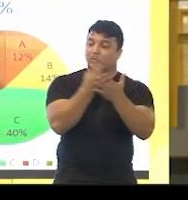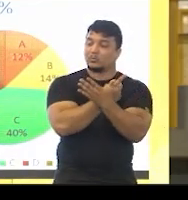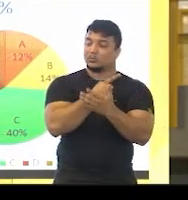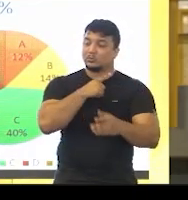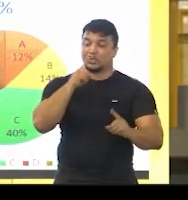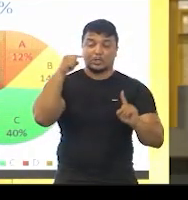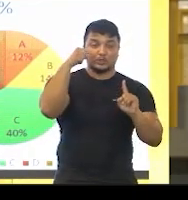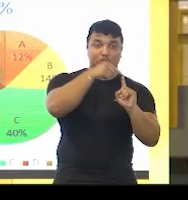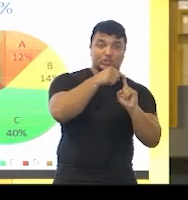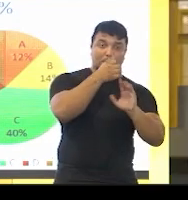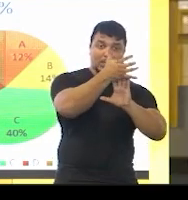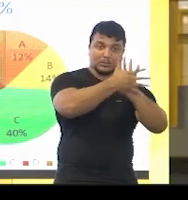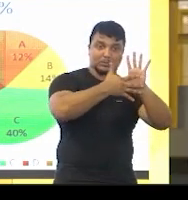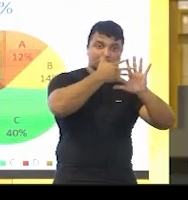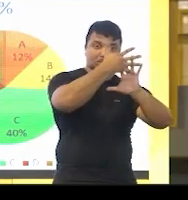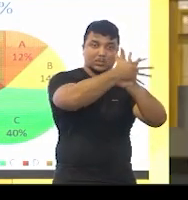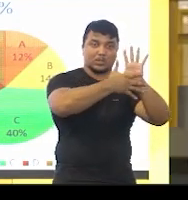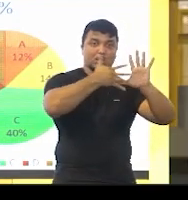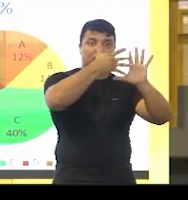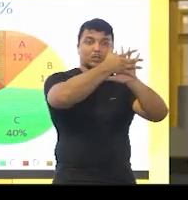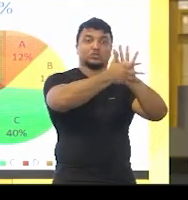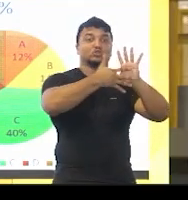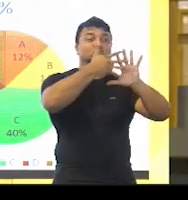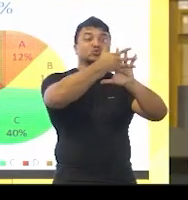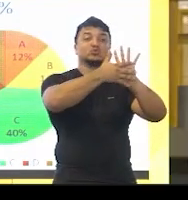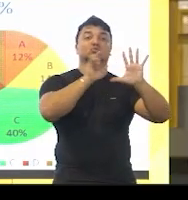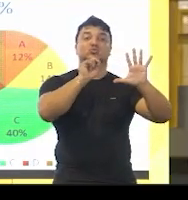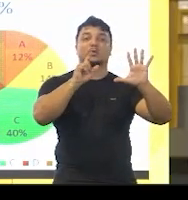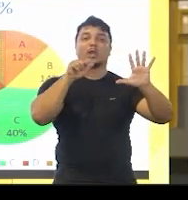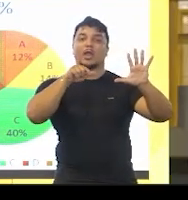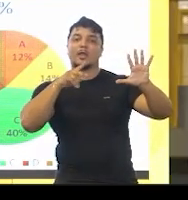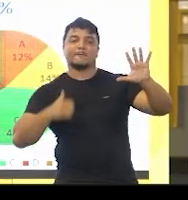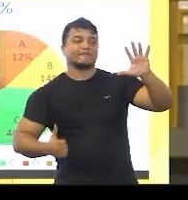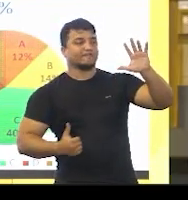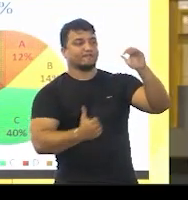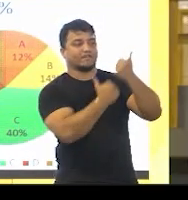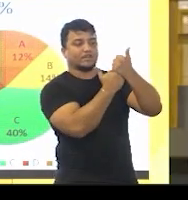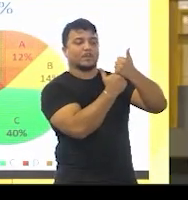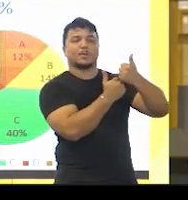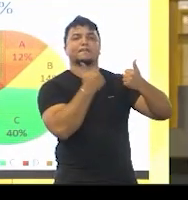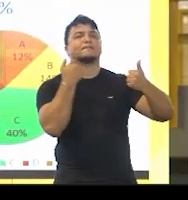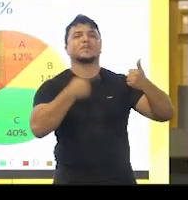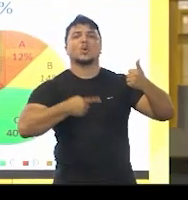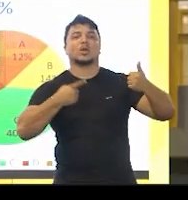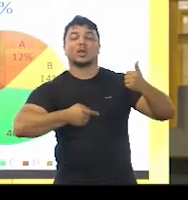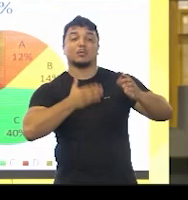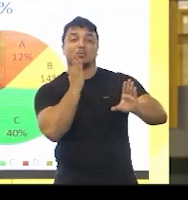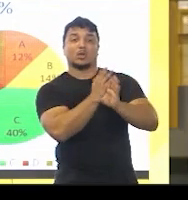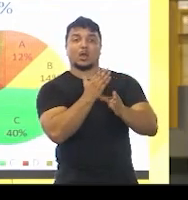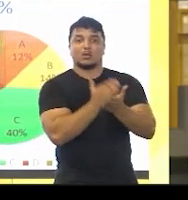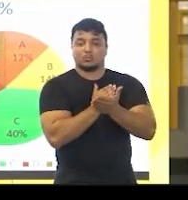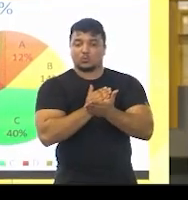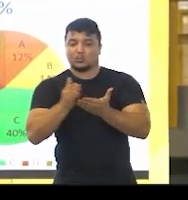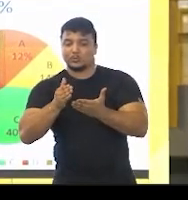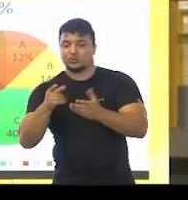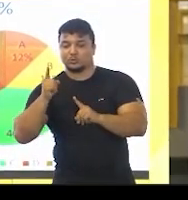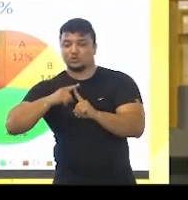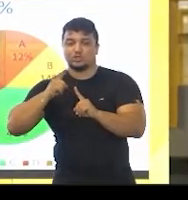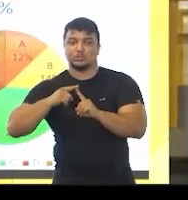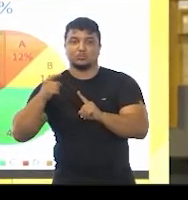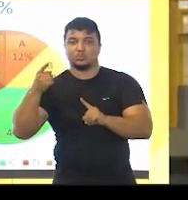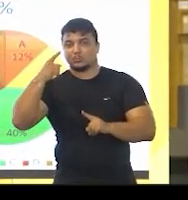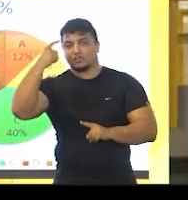fenômenos indicados no trecho foram fortalecidos pelo surgimento de uma categoria